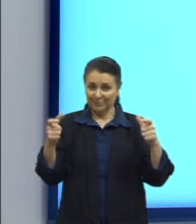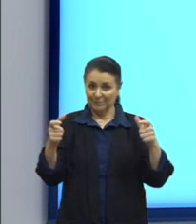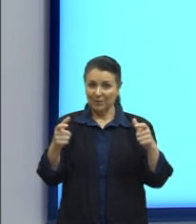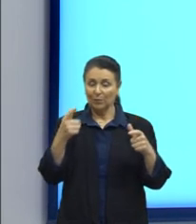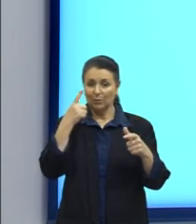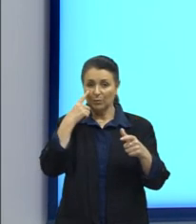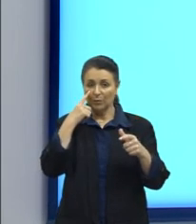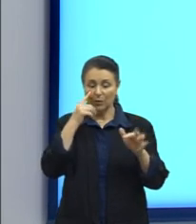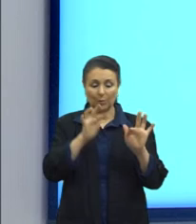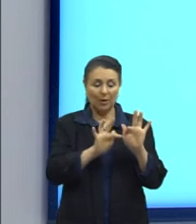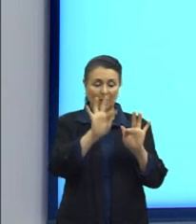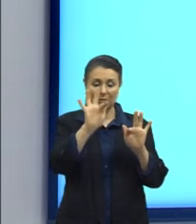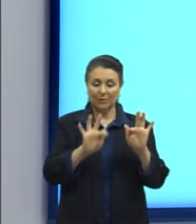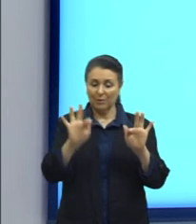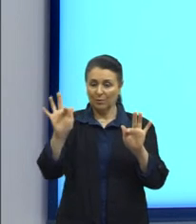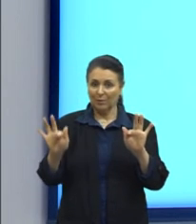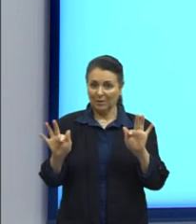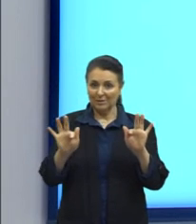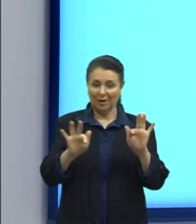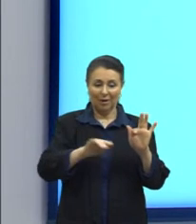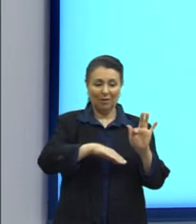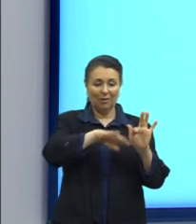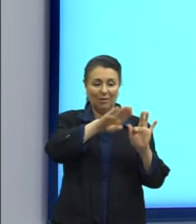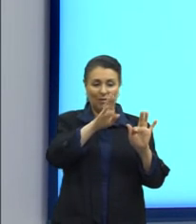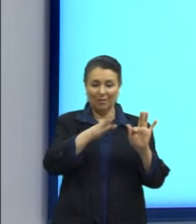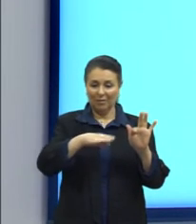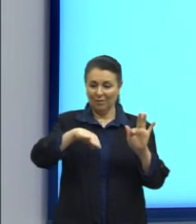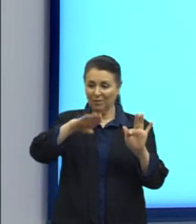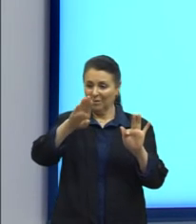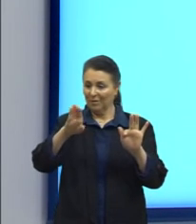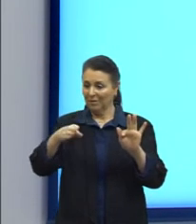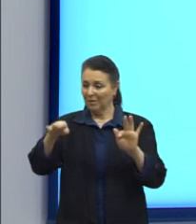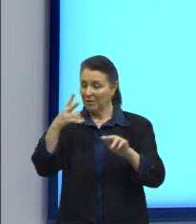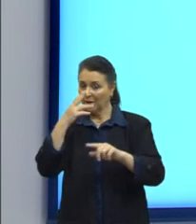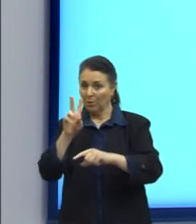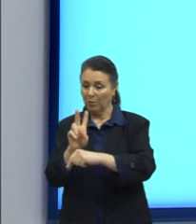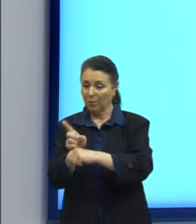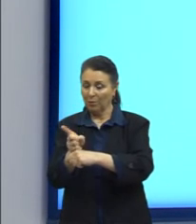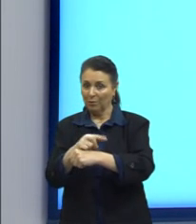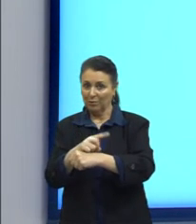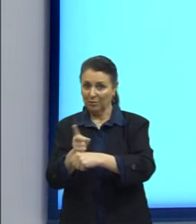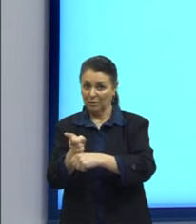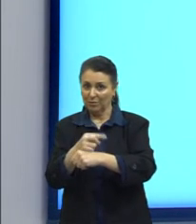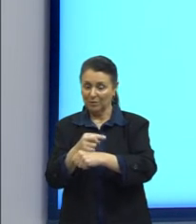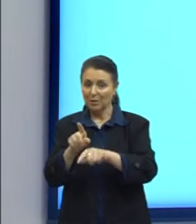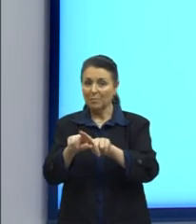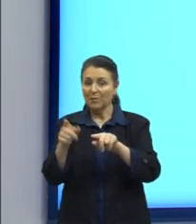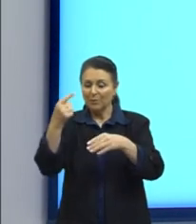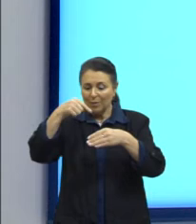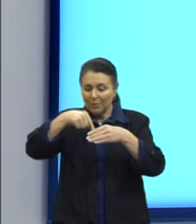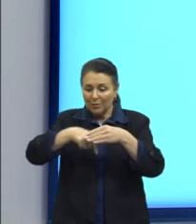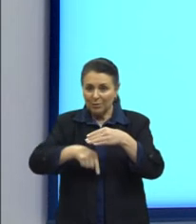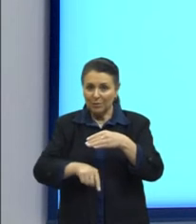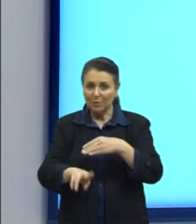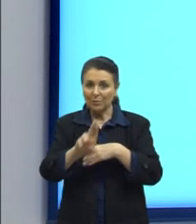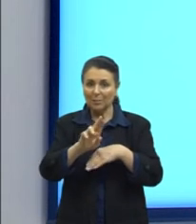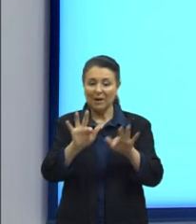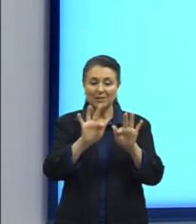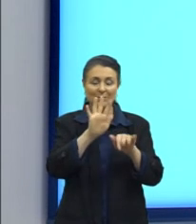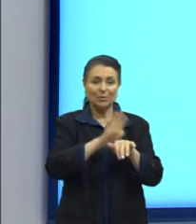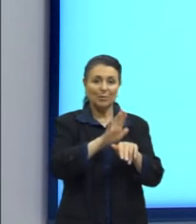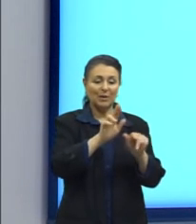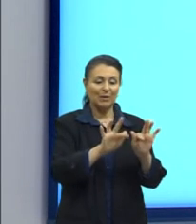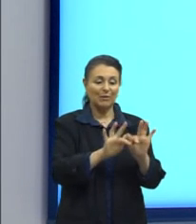viu a frequência angular que é a mesma coisa que velocidade mas a gente quando vai se aprofundando a gente começa a chamar mais de frequência